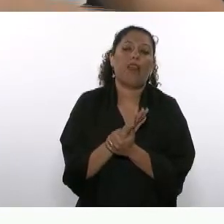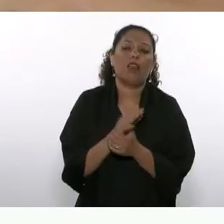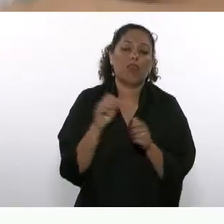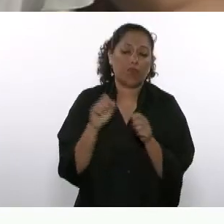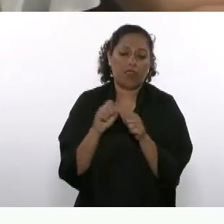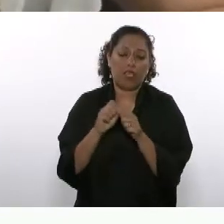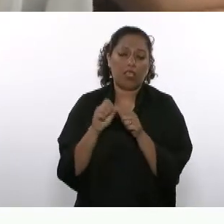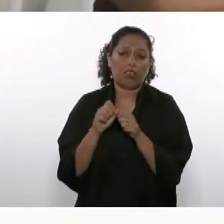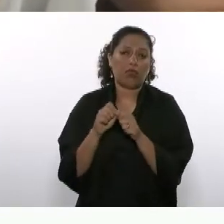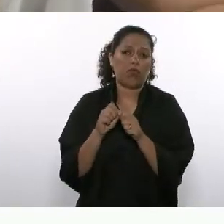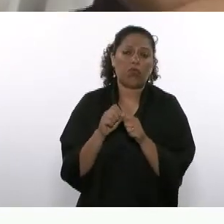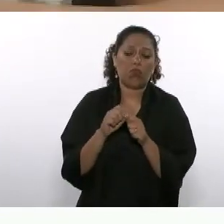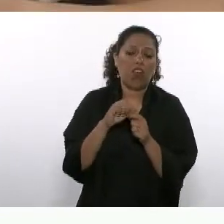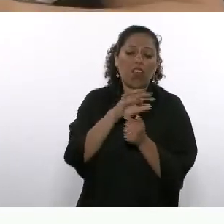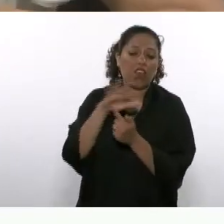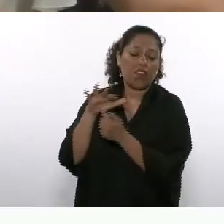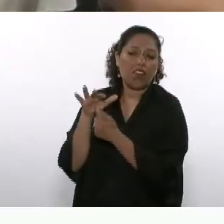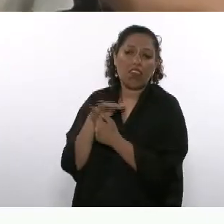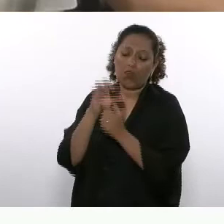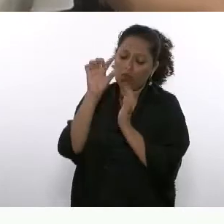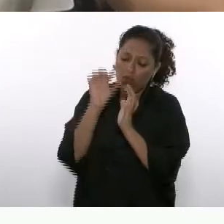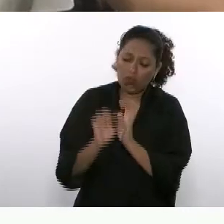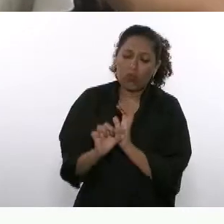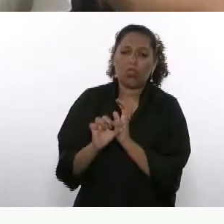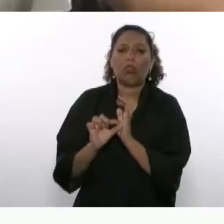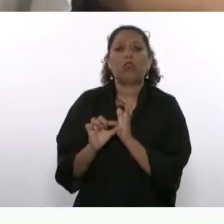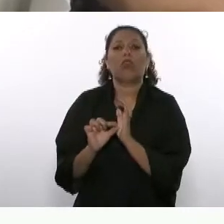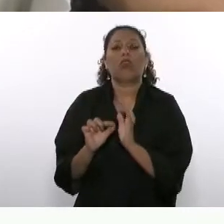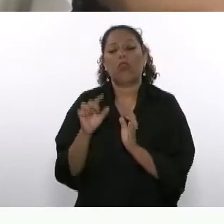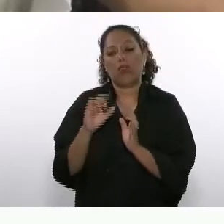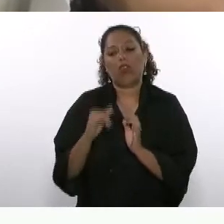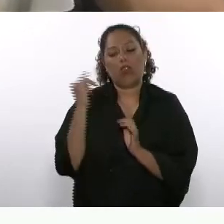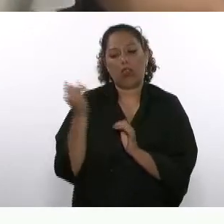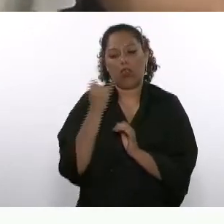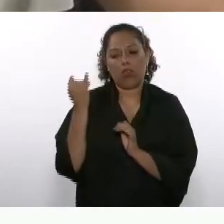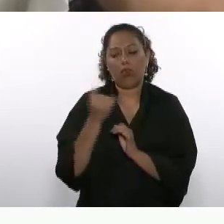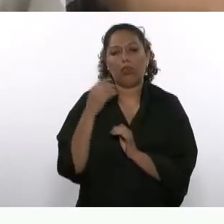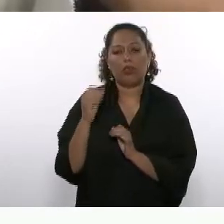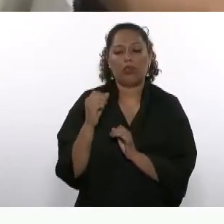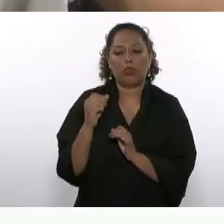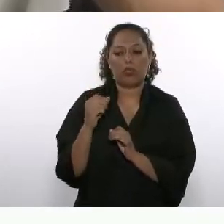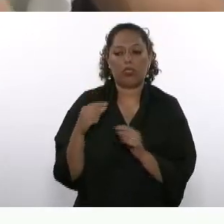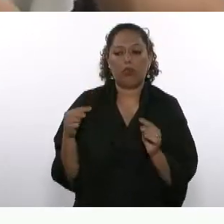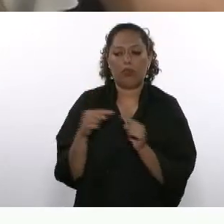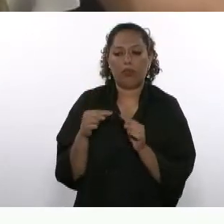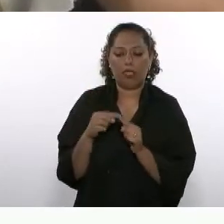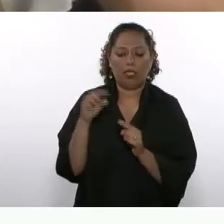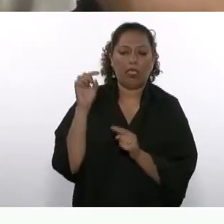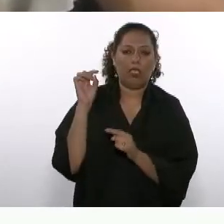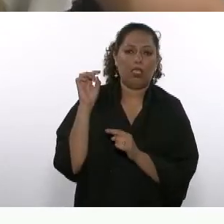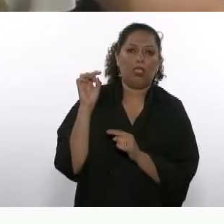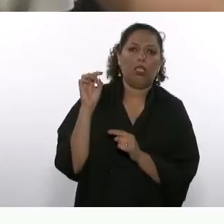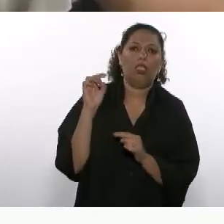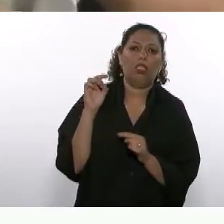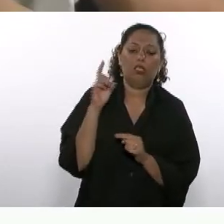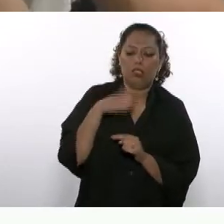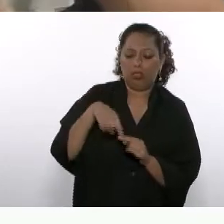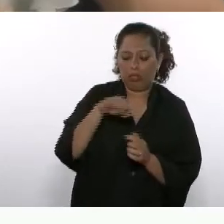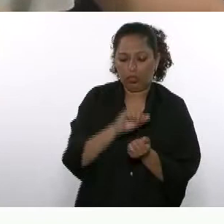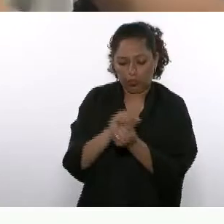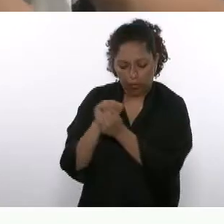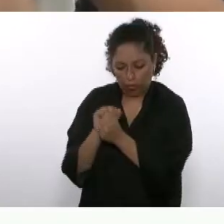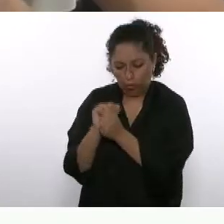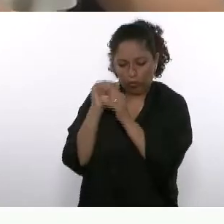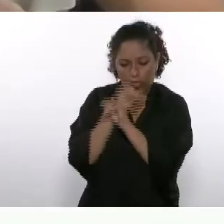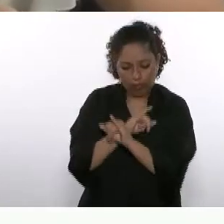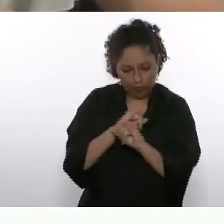participação, diminuindo o efeito, né? Então, a suplementação advém também disso, não só da participação, mas que a gente possa divulgar,